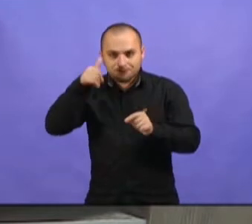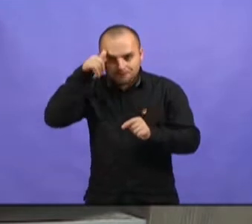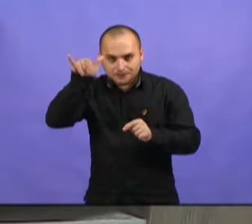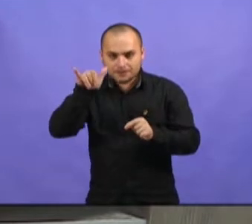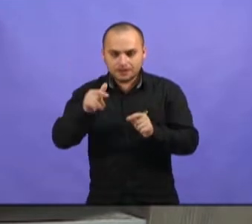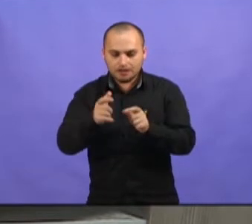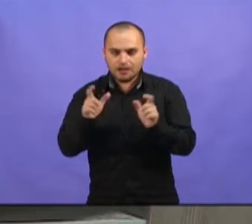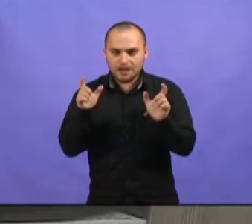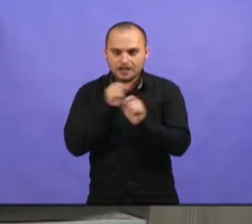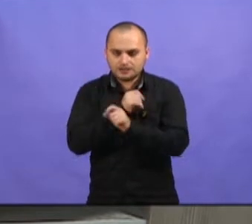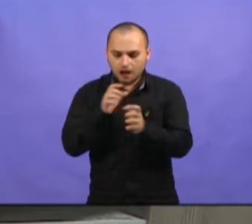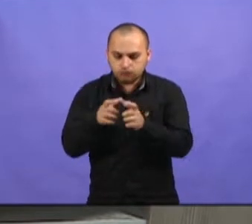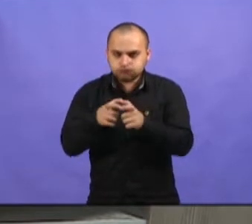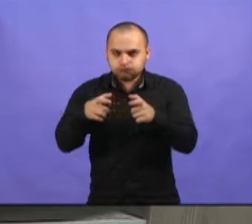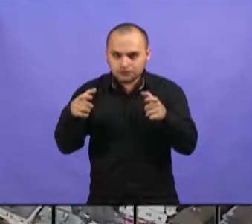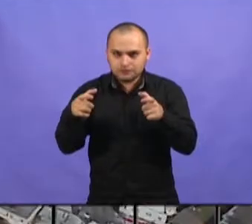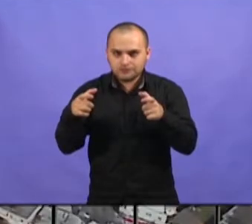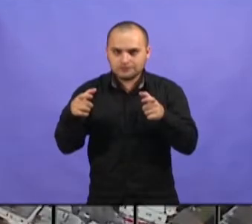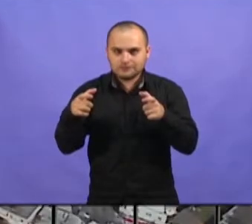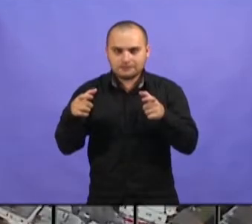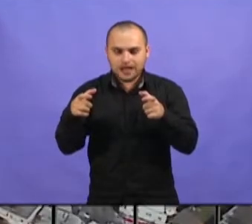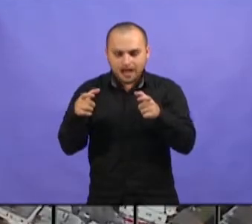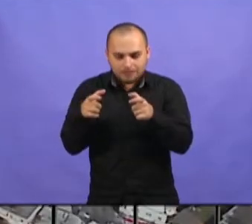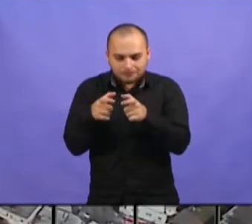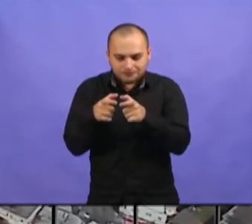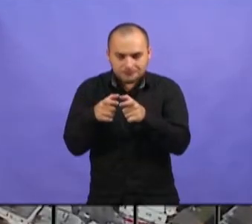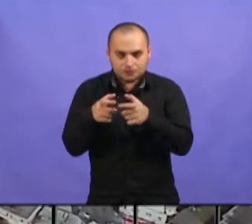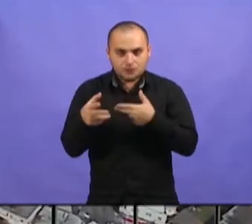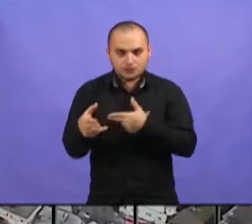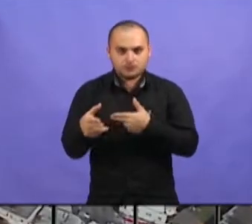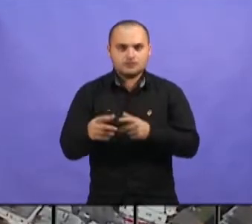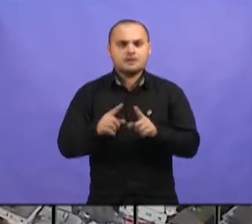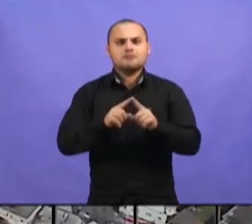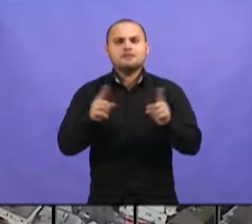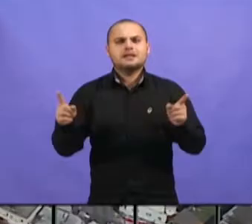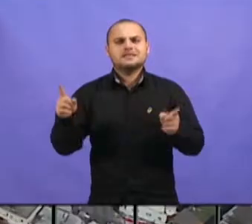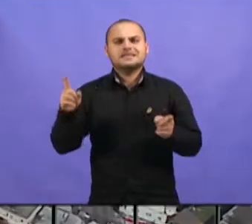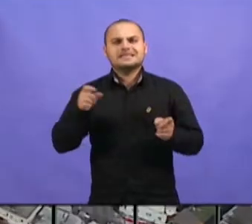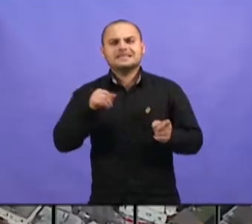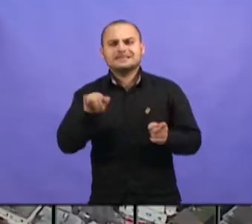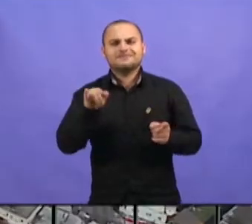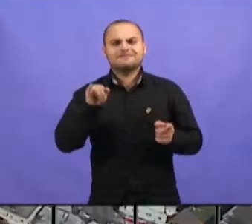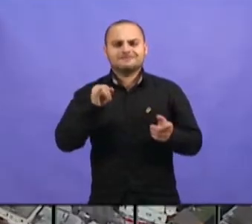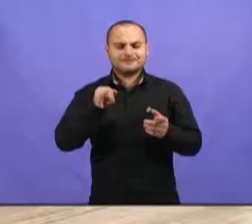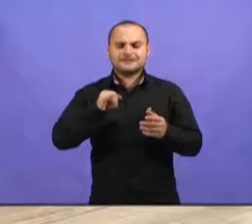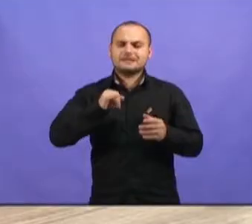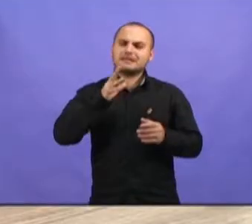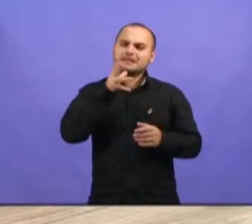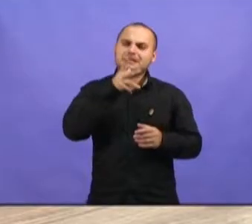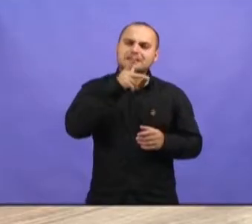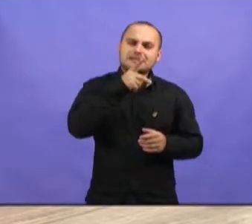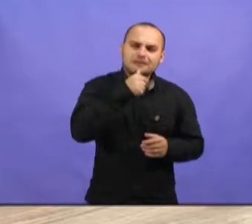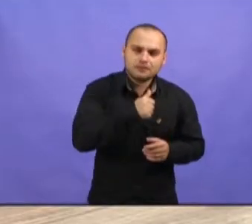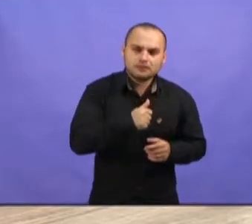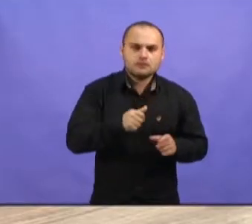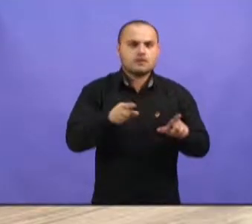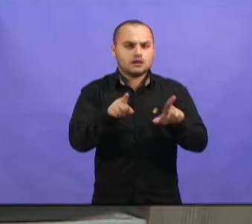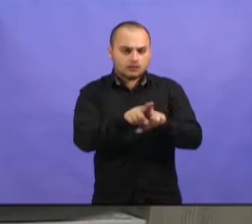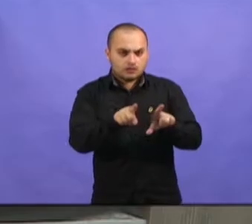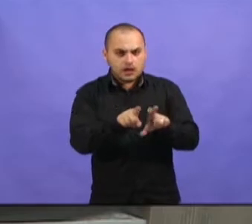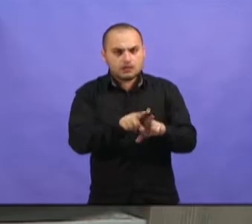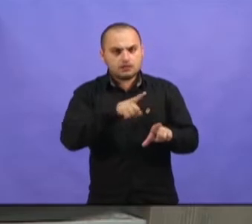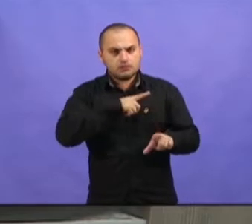né? Mas a dificuldade é se a gente demora muito para buscar o tratamento. Mas tem radioterapia também, quimioterapia. Pode